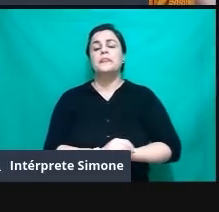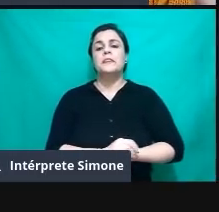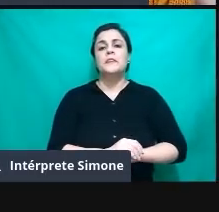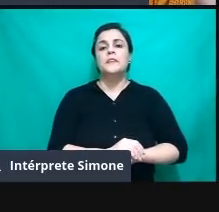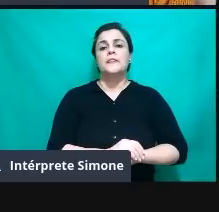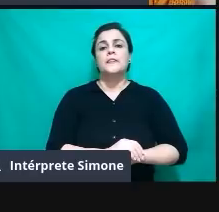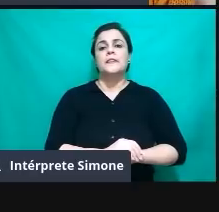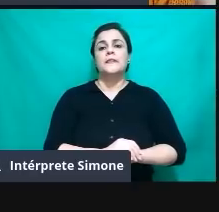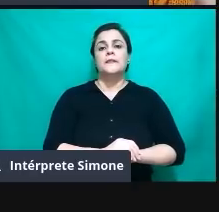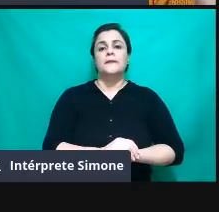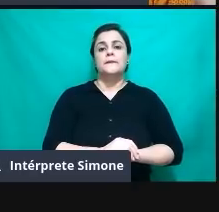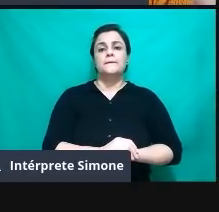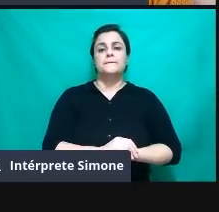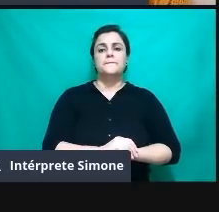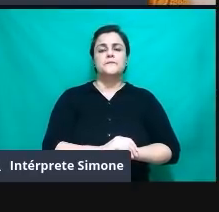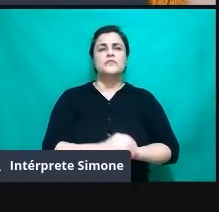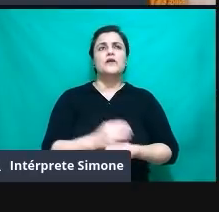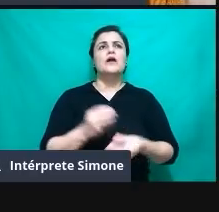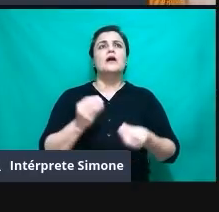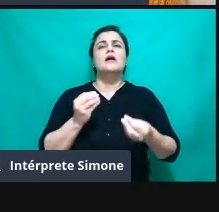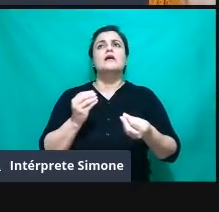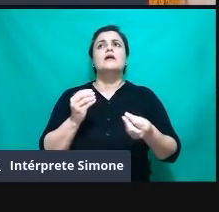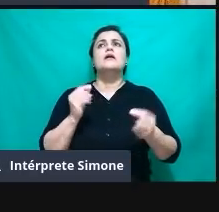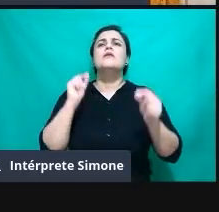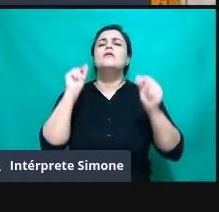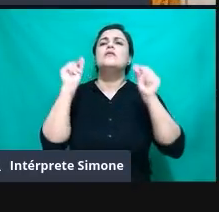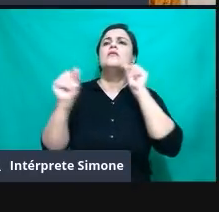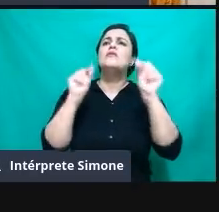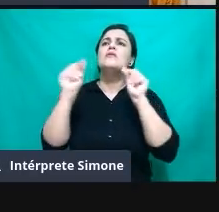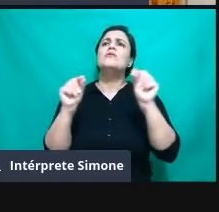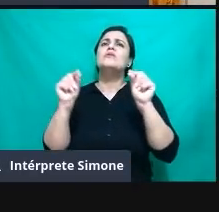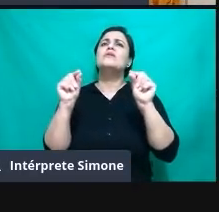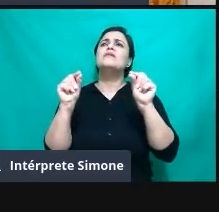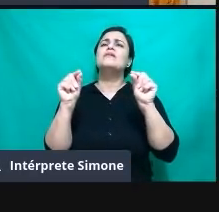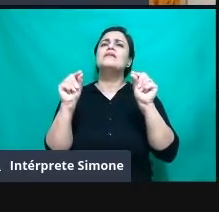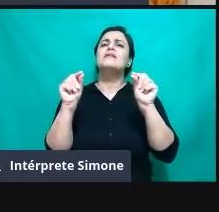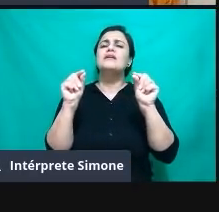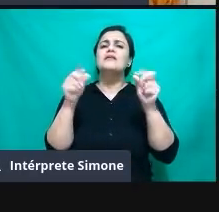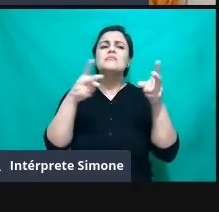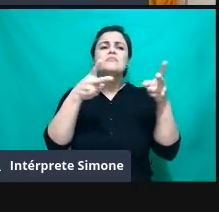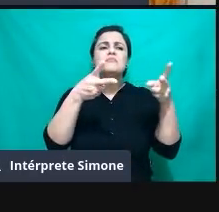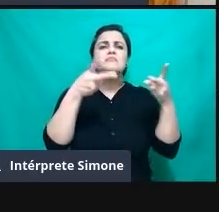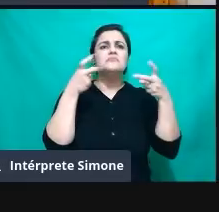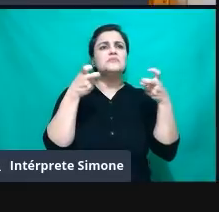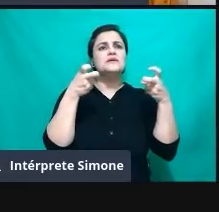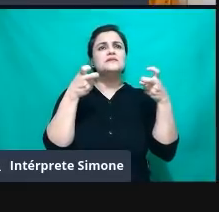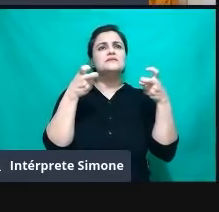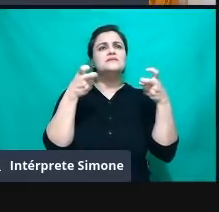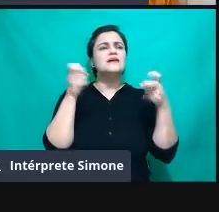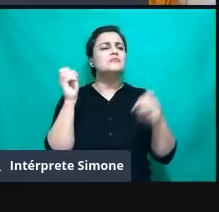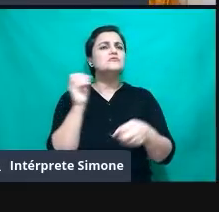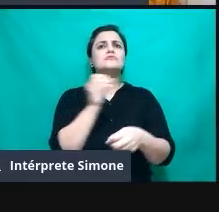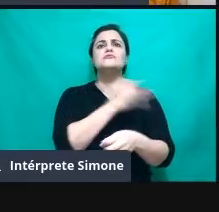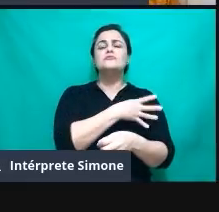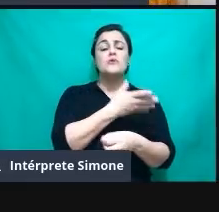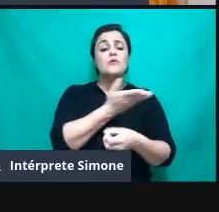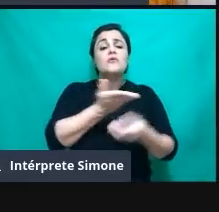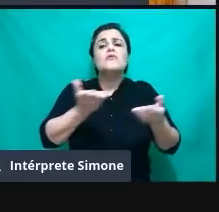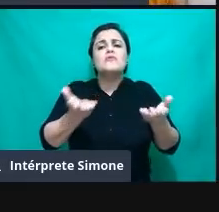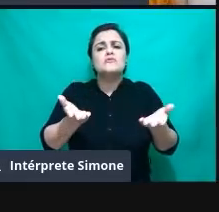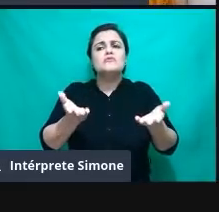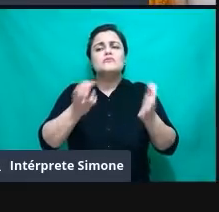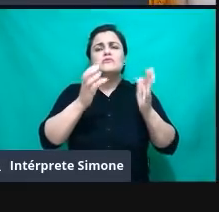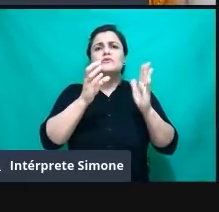que ficou diferente, né, que as pessoas assustaram um pouquinho, os professores assustaram um pouquinho quando nós falamos